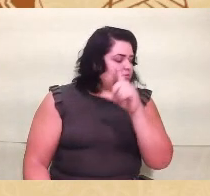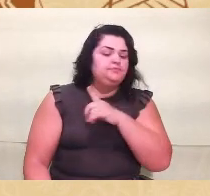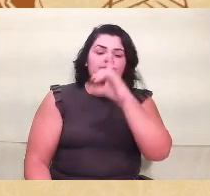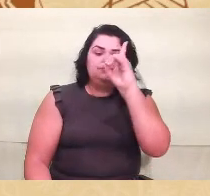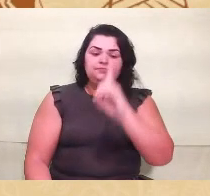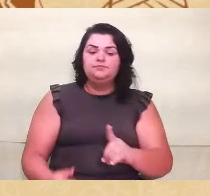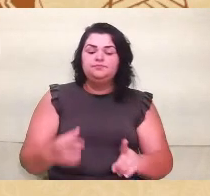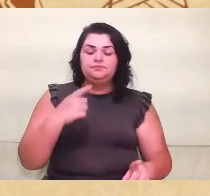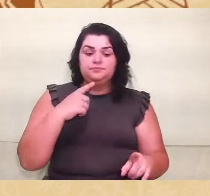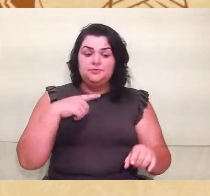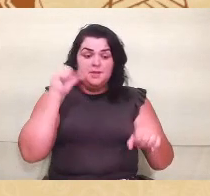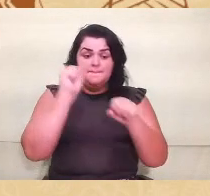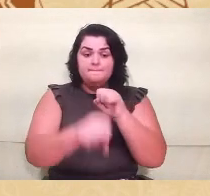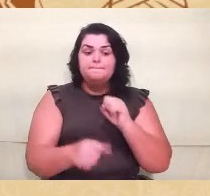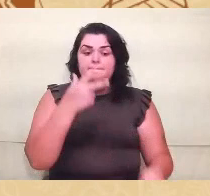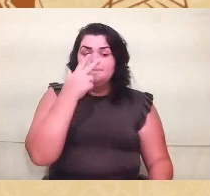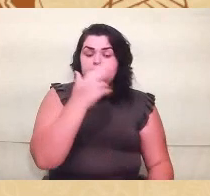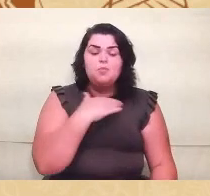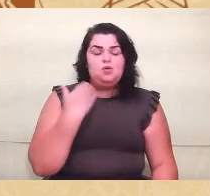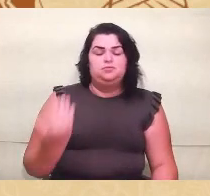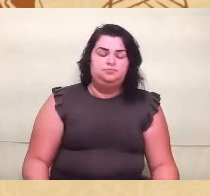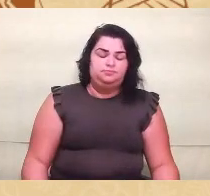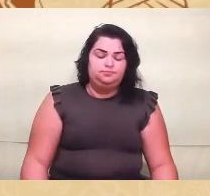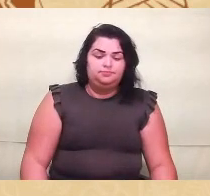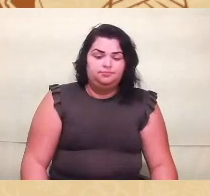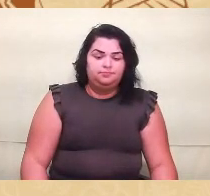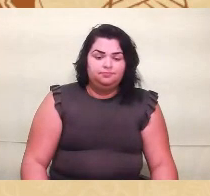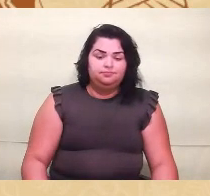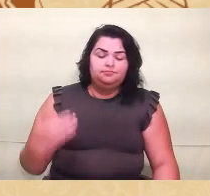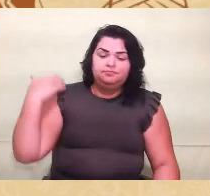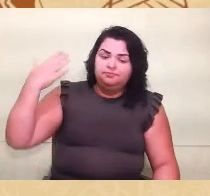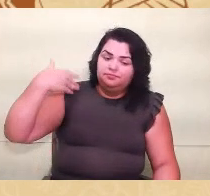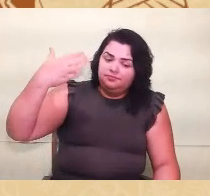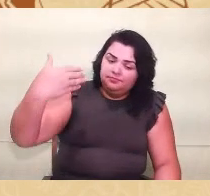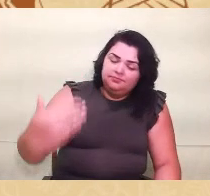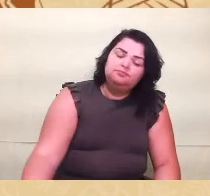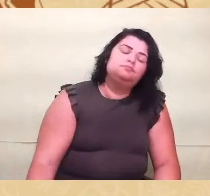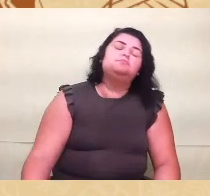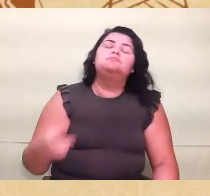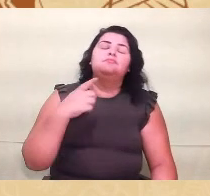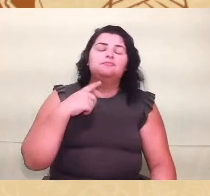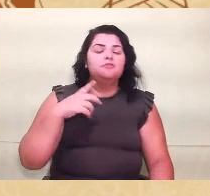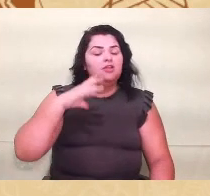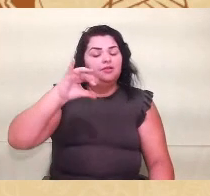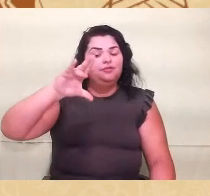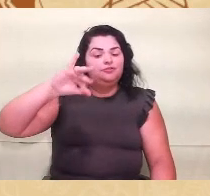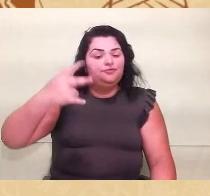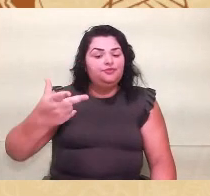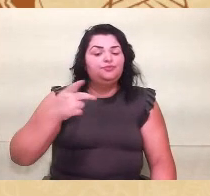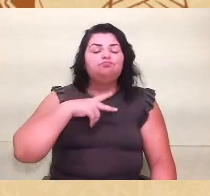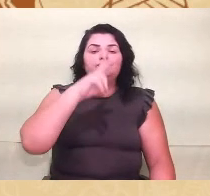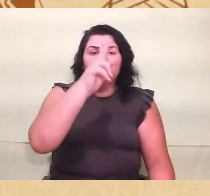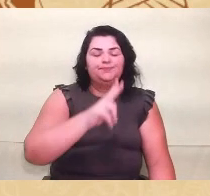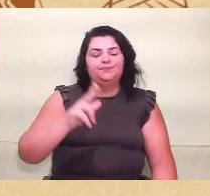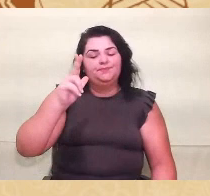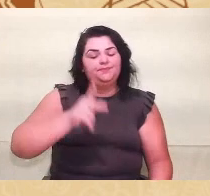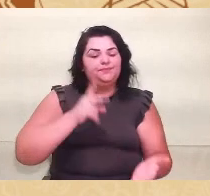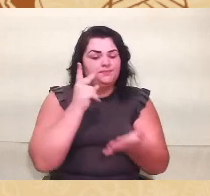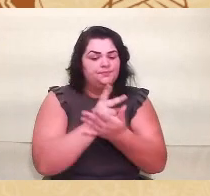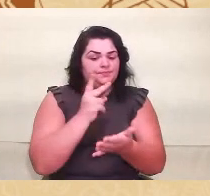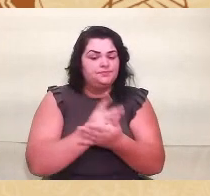lá e vai ou catequizando, civilizando, evangelizando, o que a gente chama de